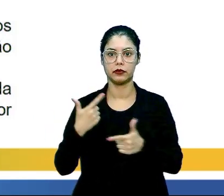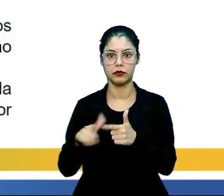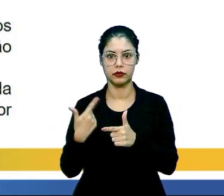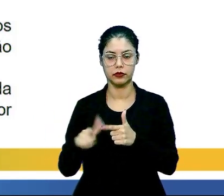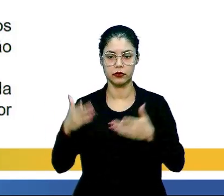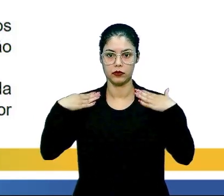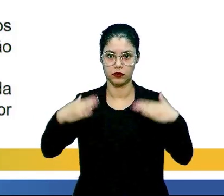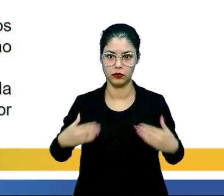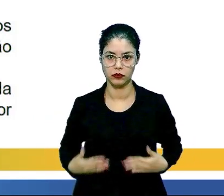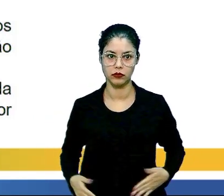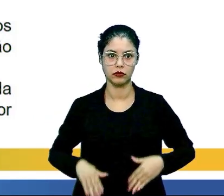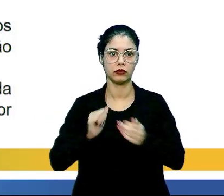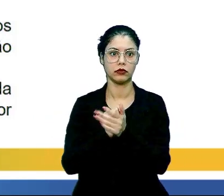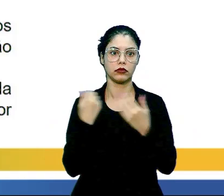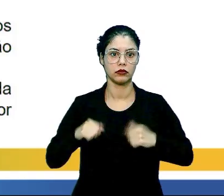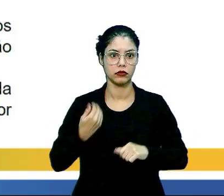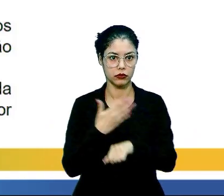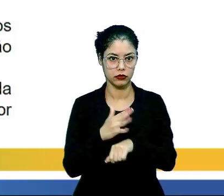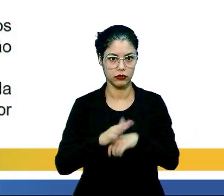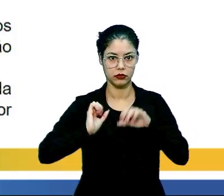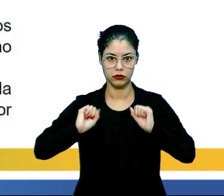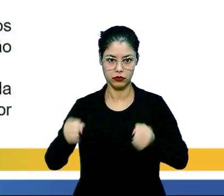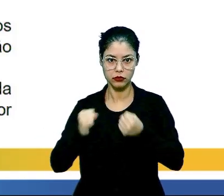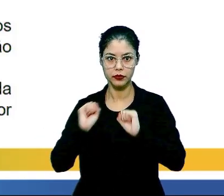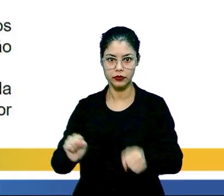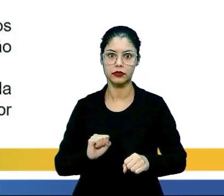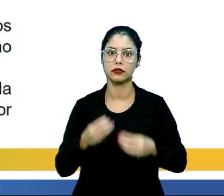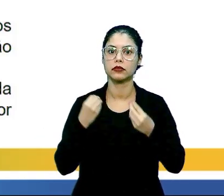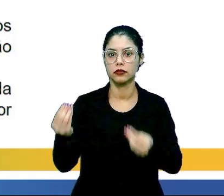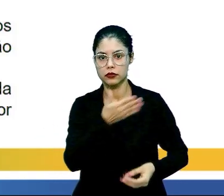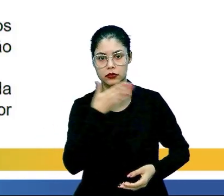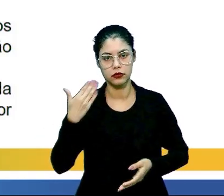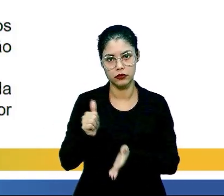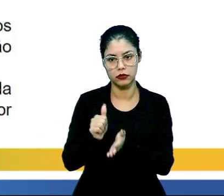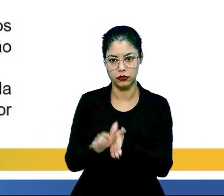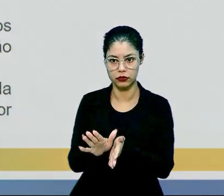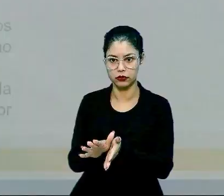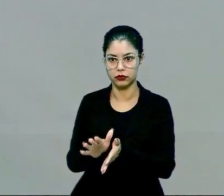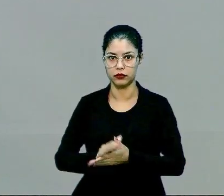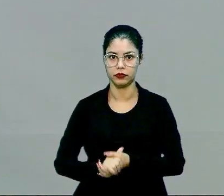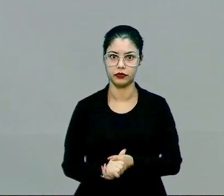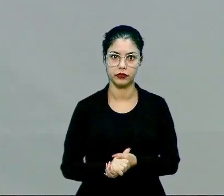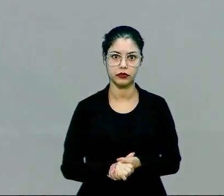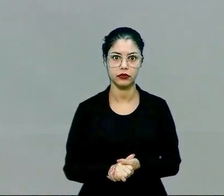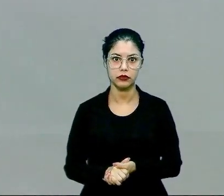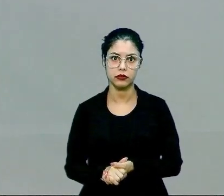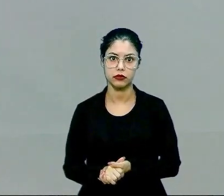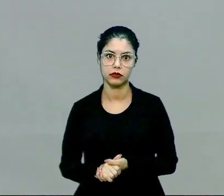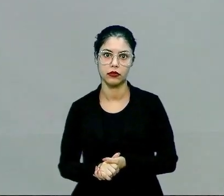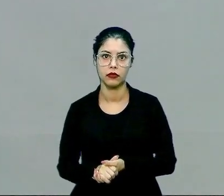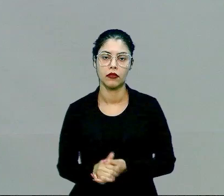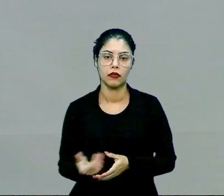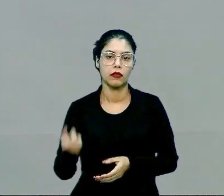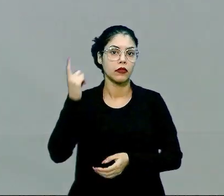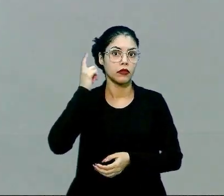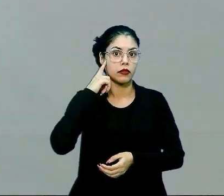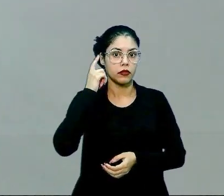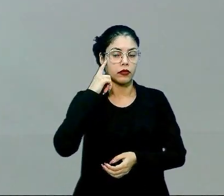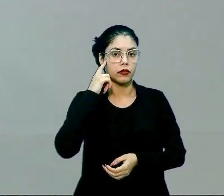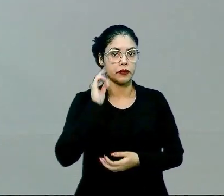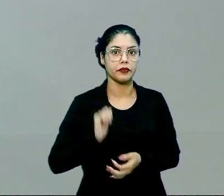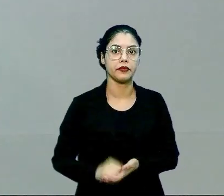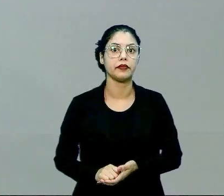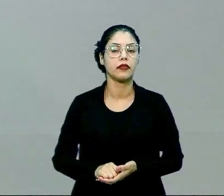problema estético, sendo por isso necessária a prática de atividade física para que ela seja eliminada. Vamos pensar